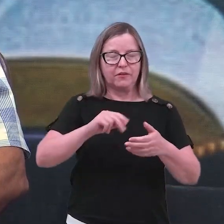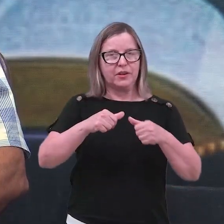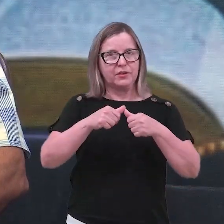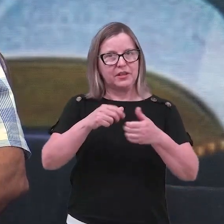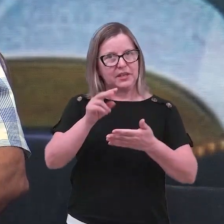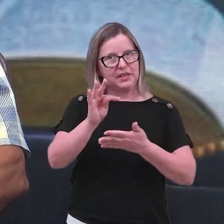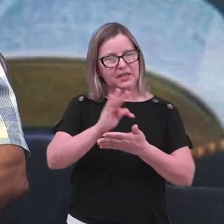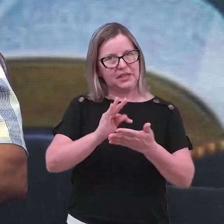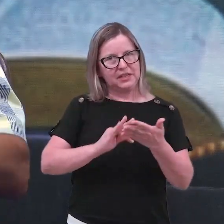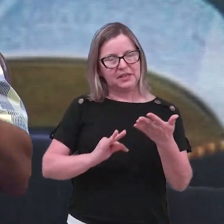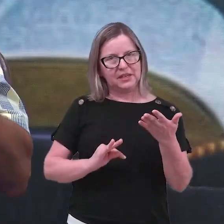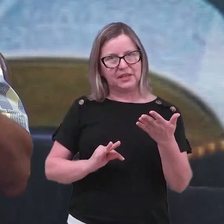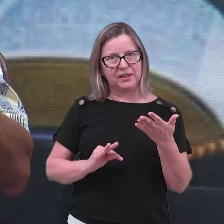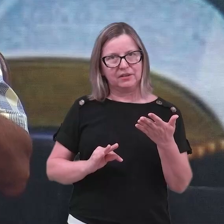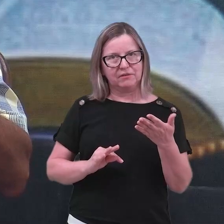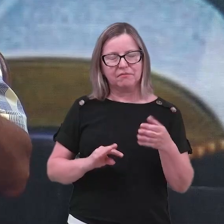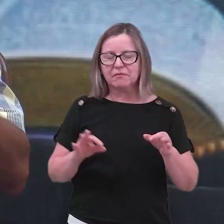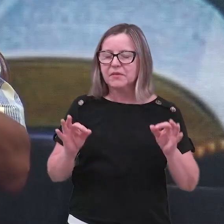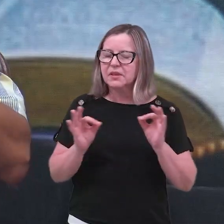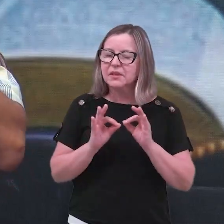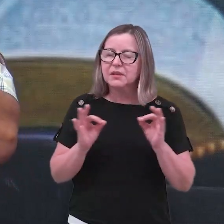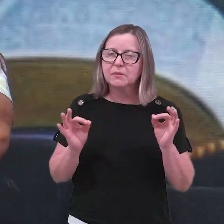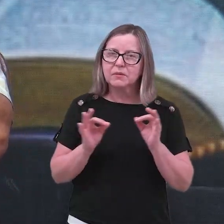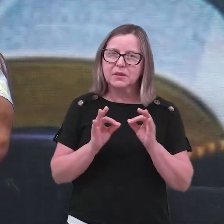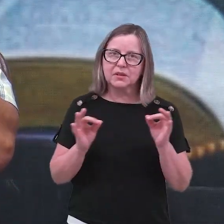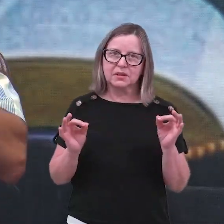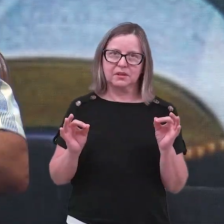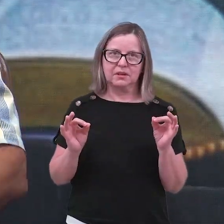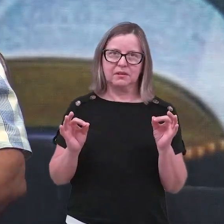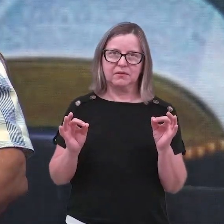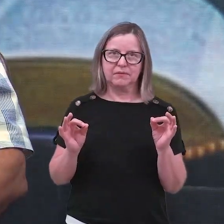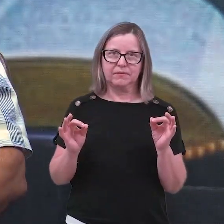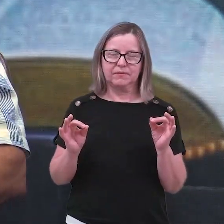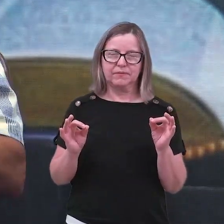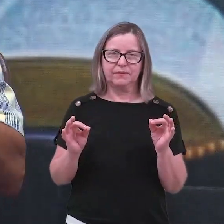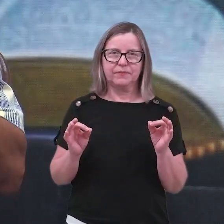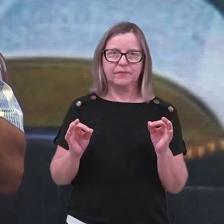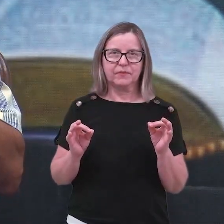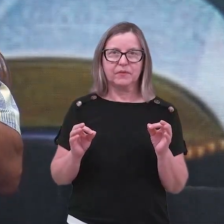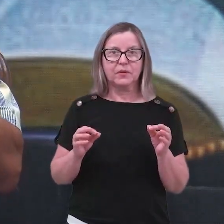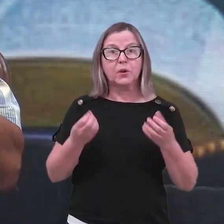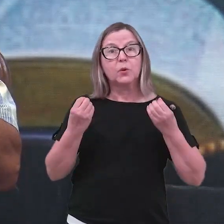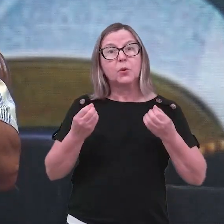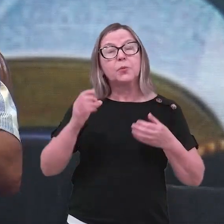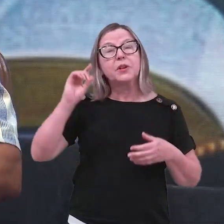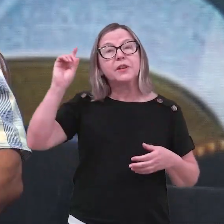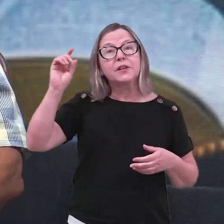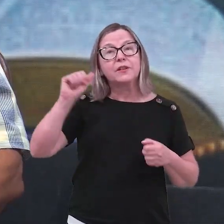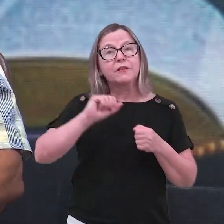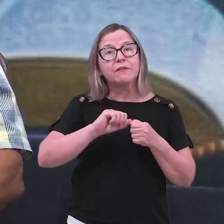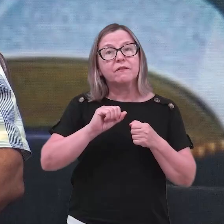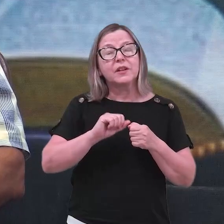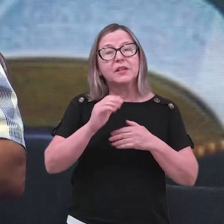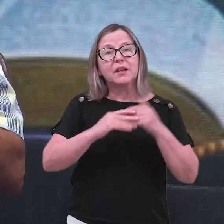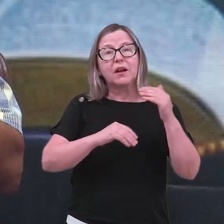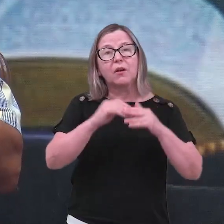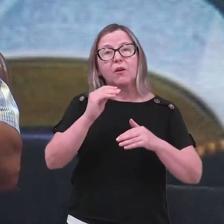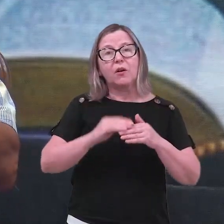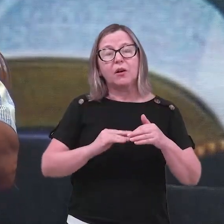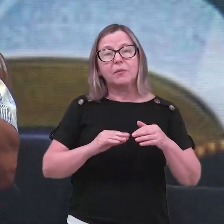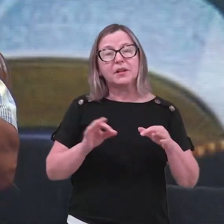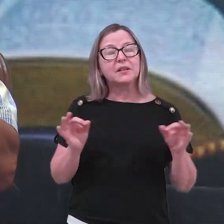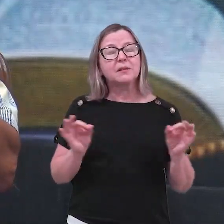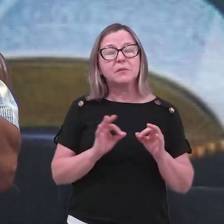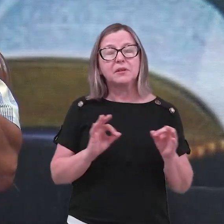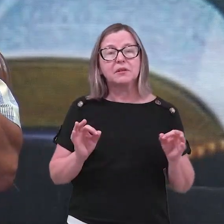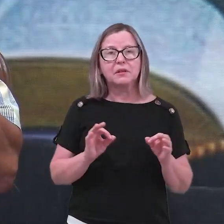irmãos, a simplicidade. Como que Deus trabalha na simplicidade e